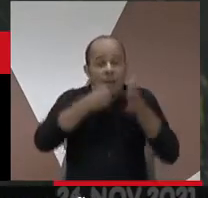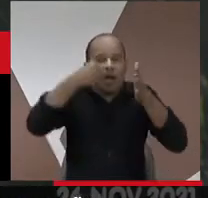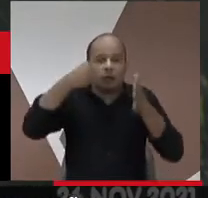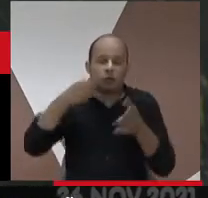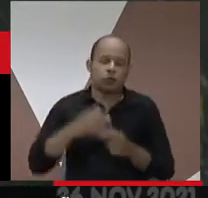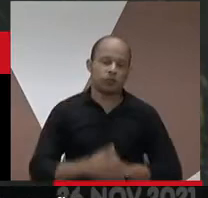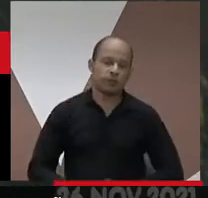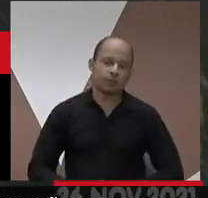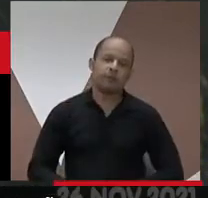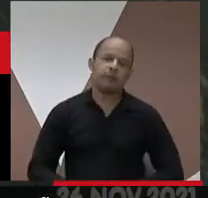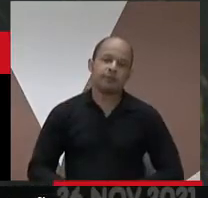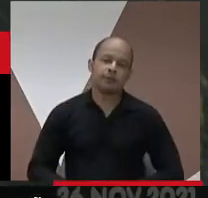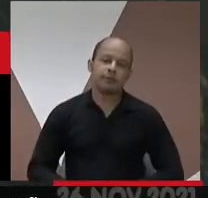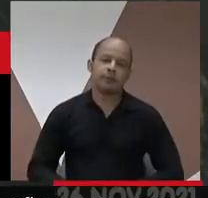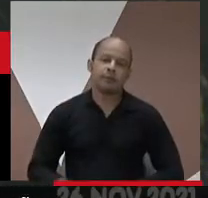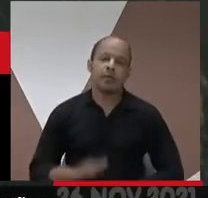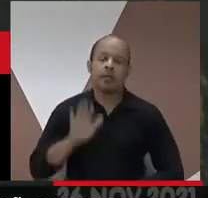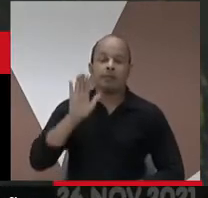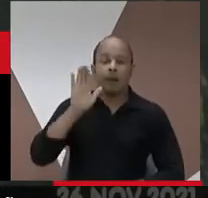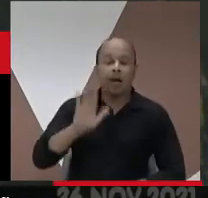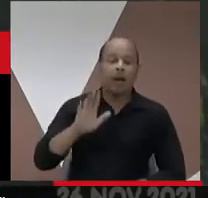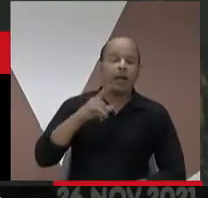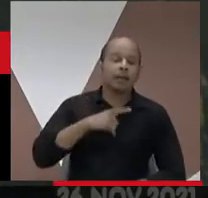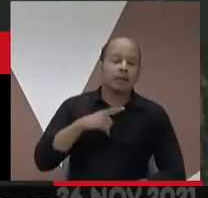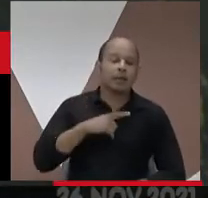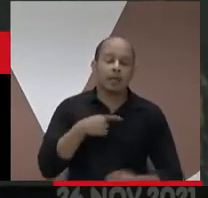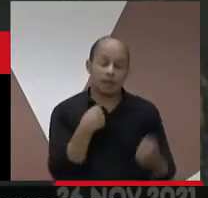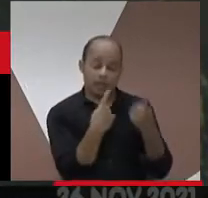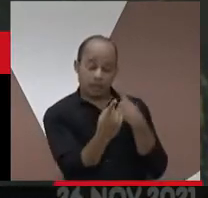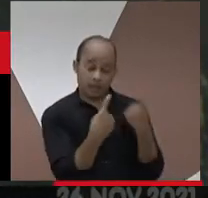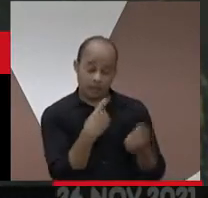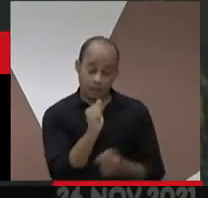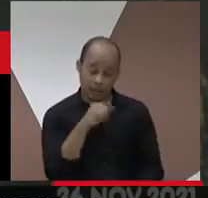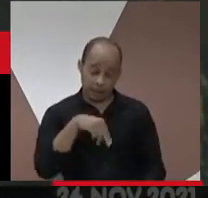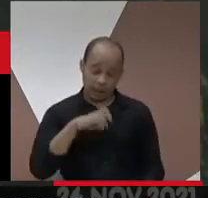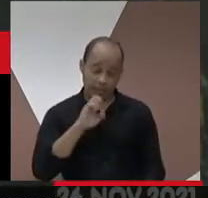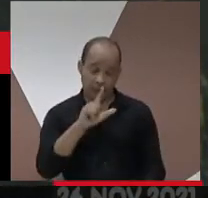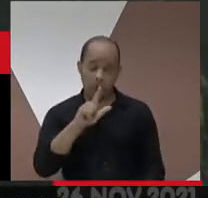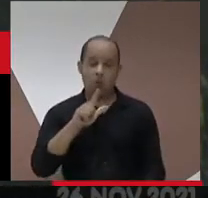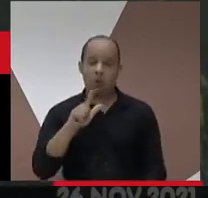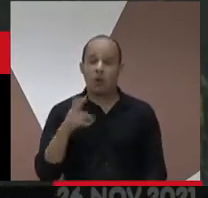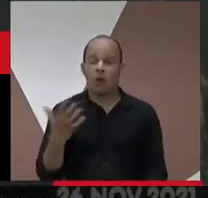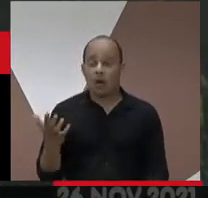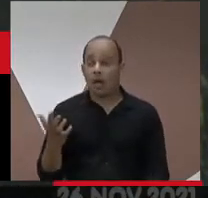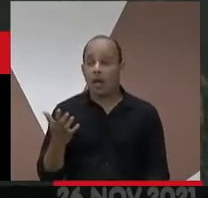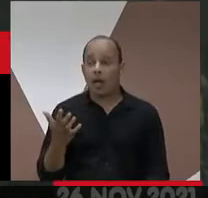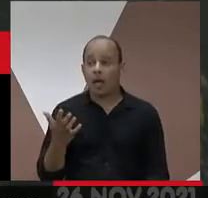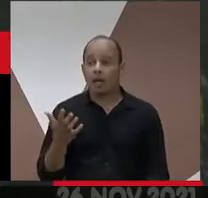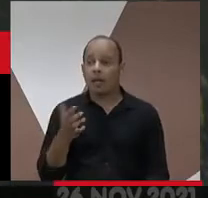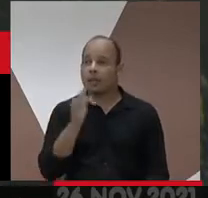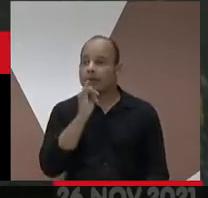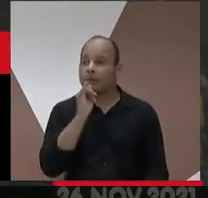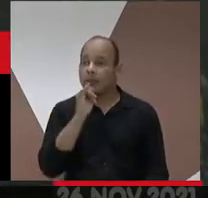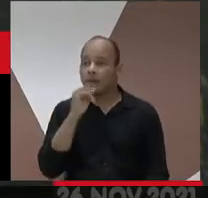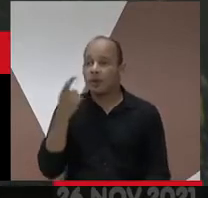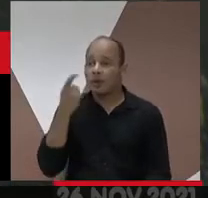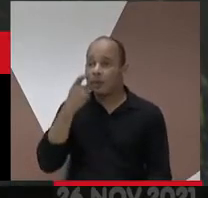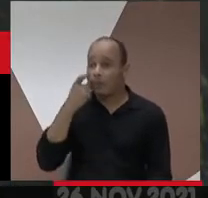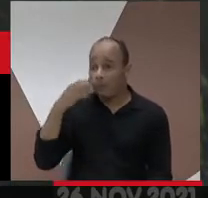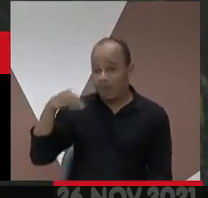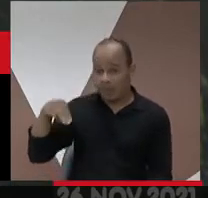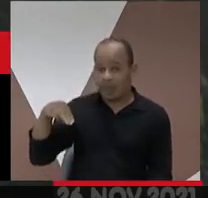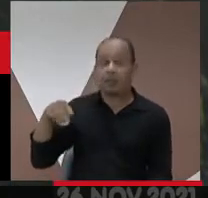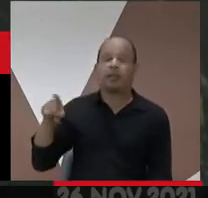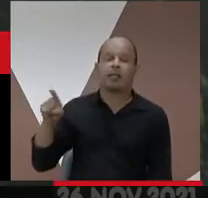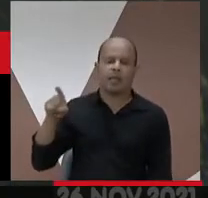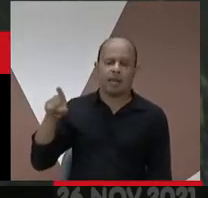que seja útil para cada trecho, para cada situação, para cada município. Marília, Vargem das